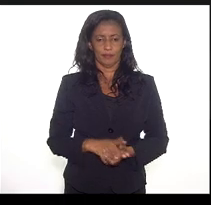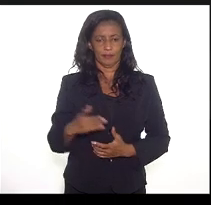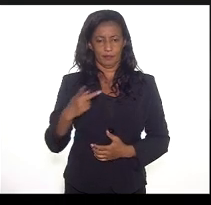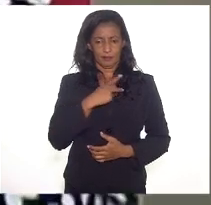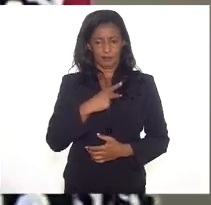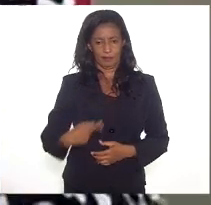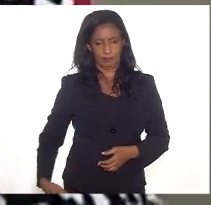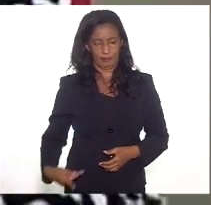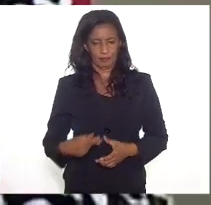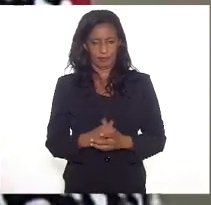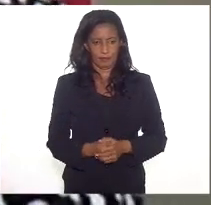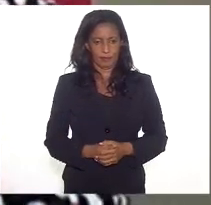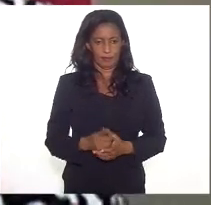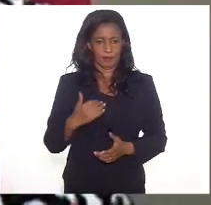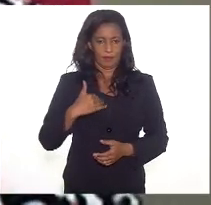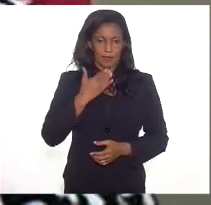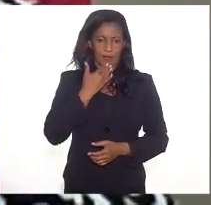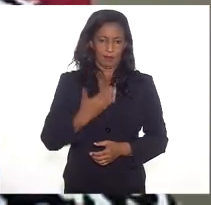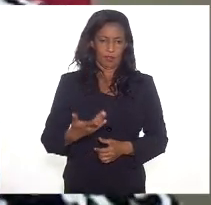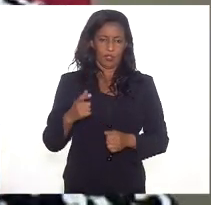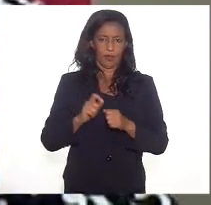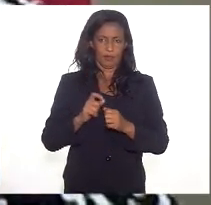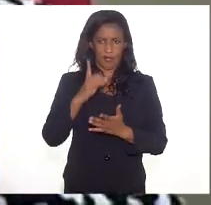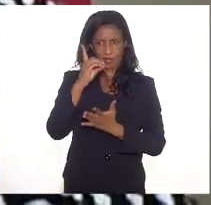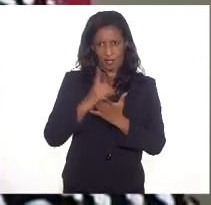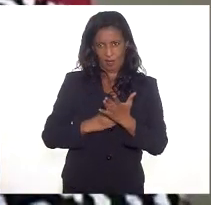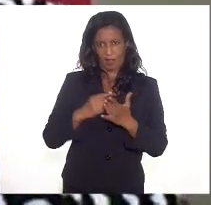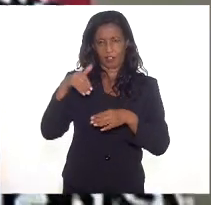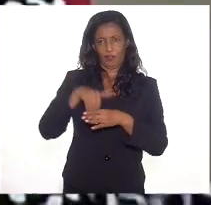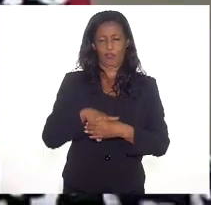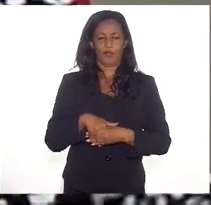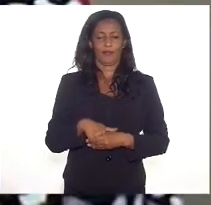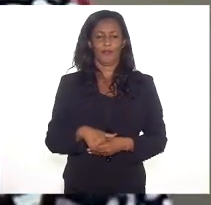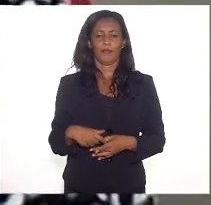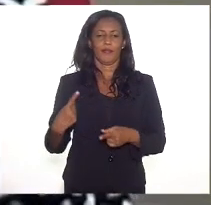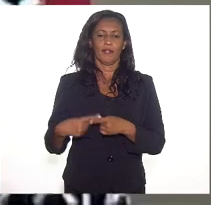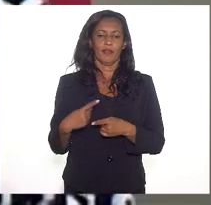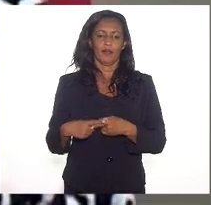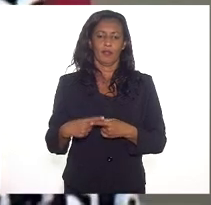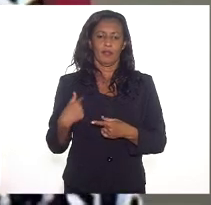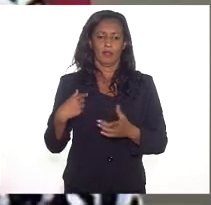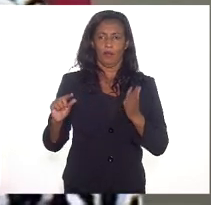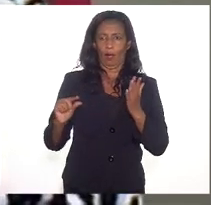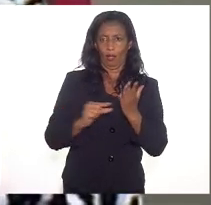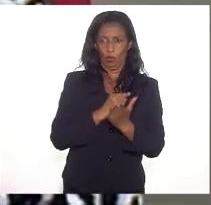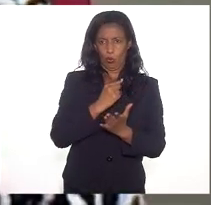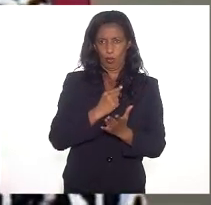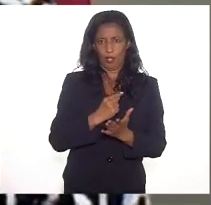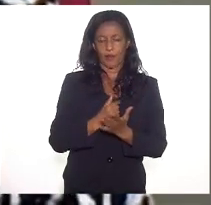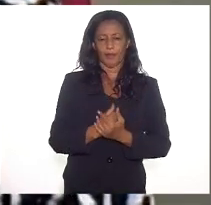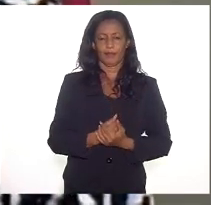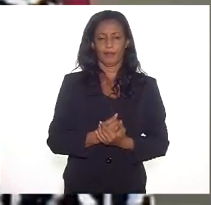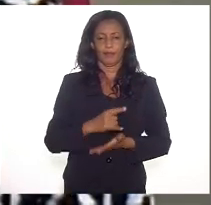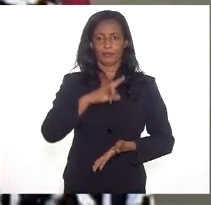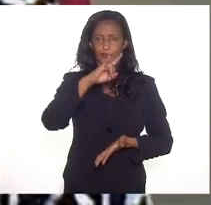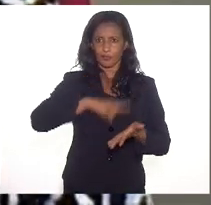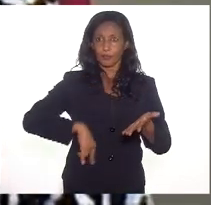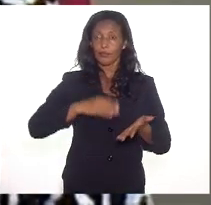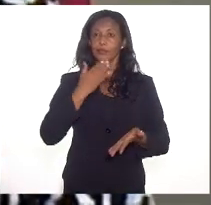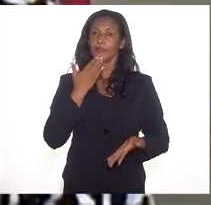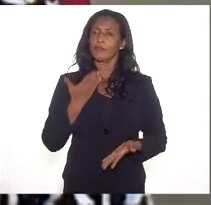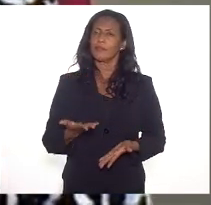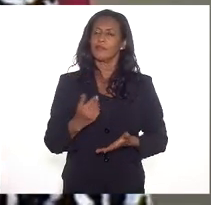Presidente, eu pedi para fazer exatamente a declaração de voto porque fui autora do requerimento que solicitou